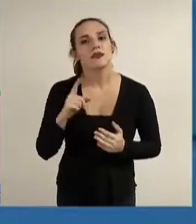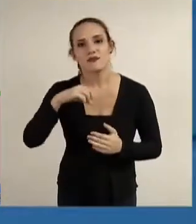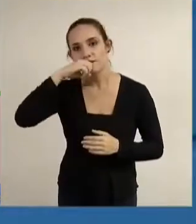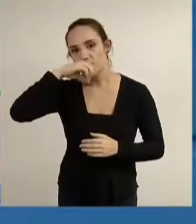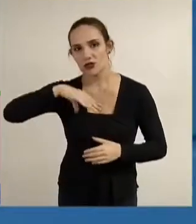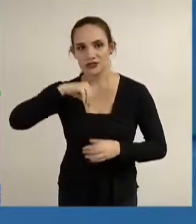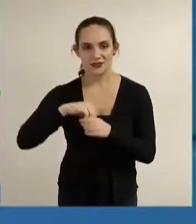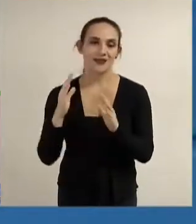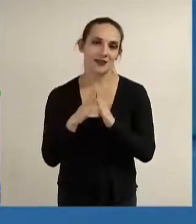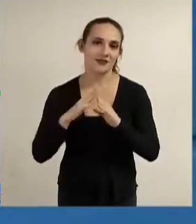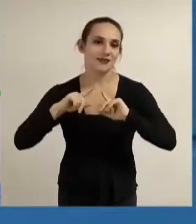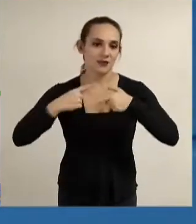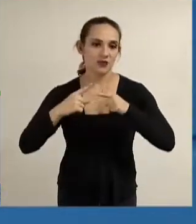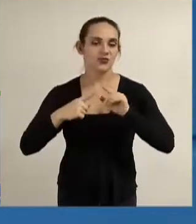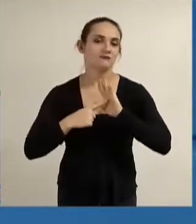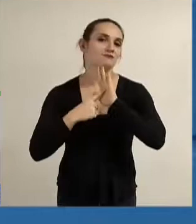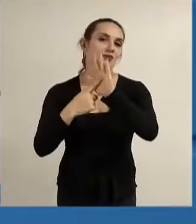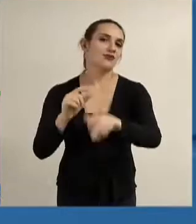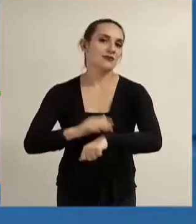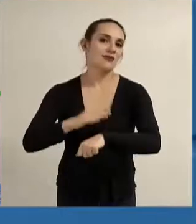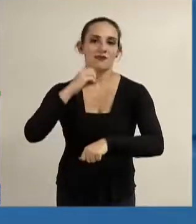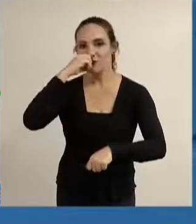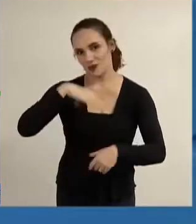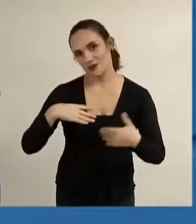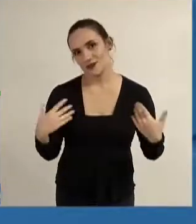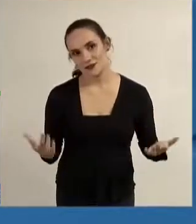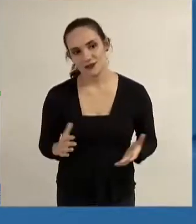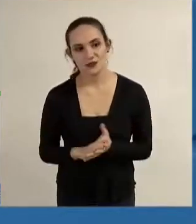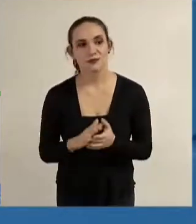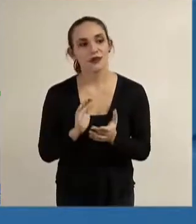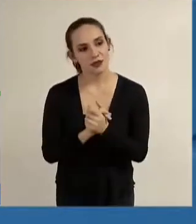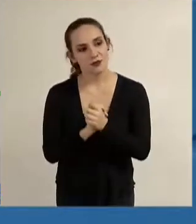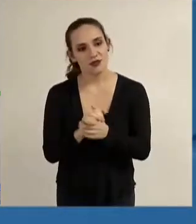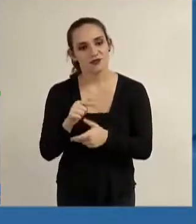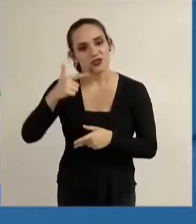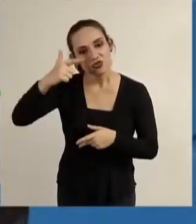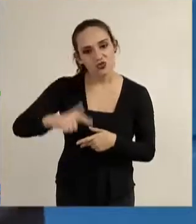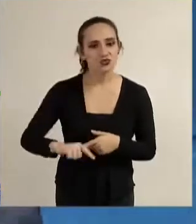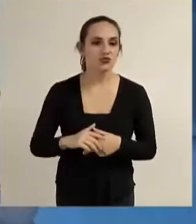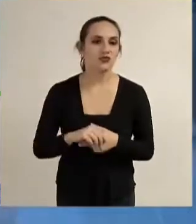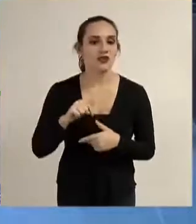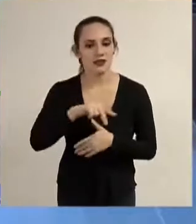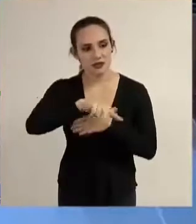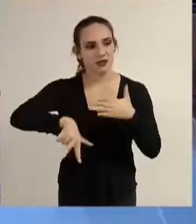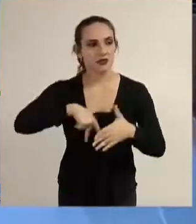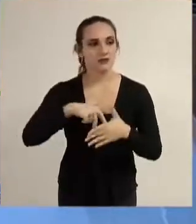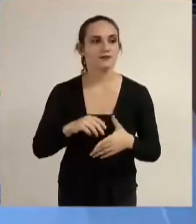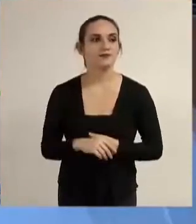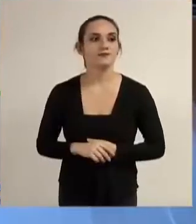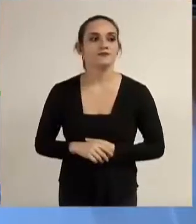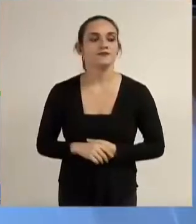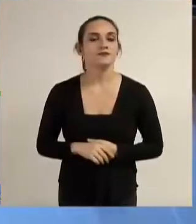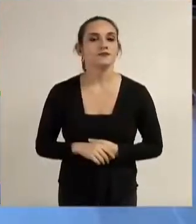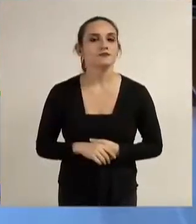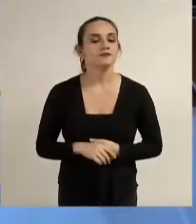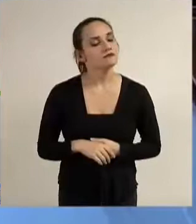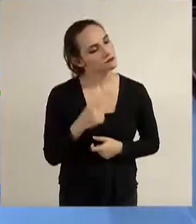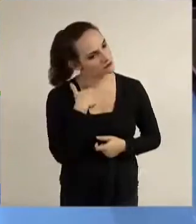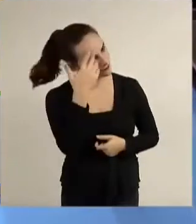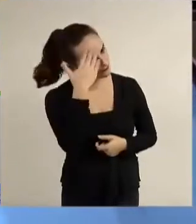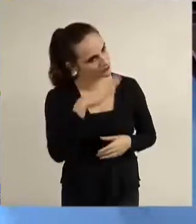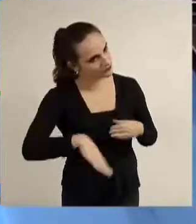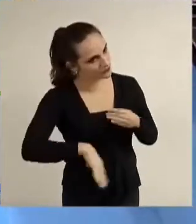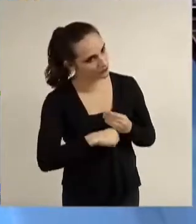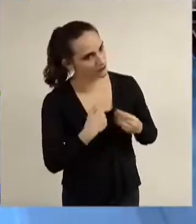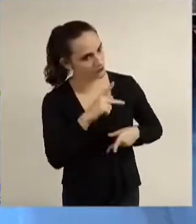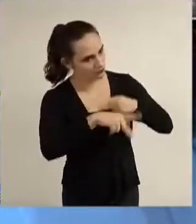ele extrapola para fora. Parabéns, Vossa Excelência, por mais uma vez trazer esse assunto ao debate dessa casa. Eu agradeço, insiro na